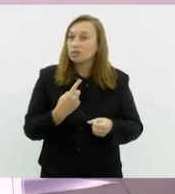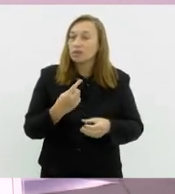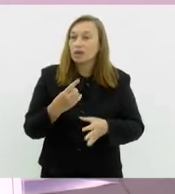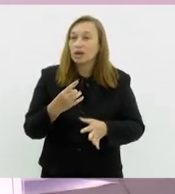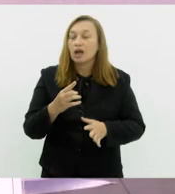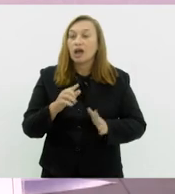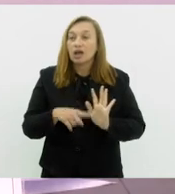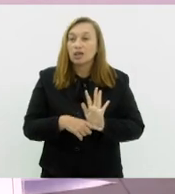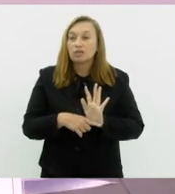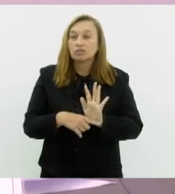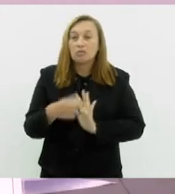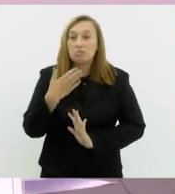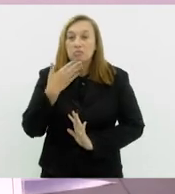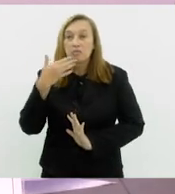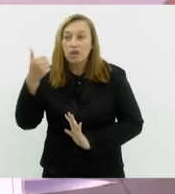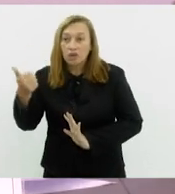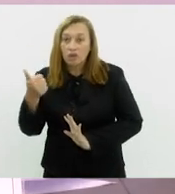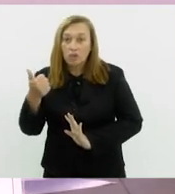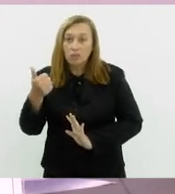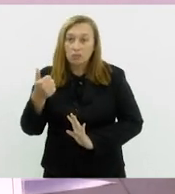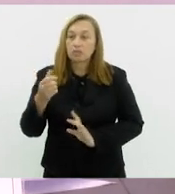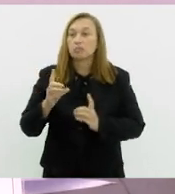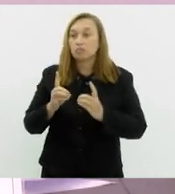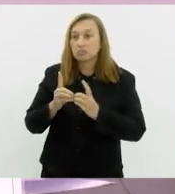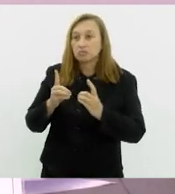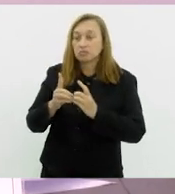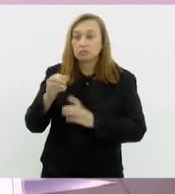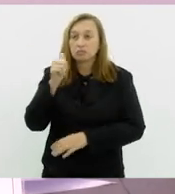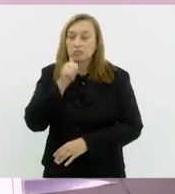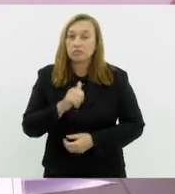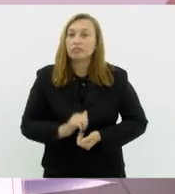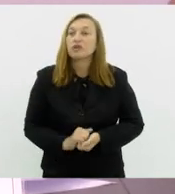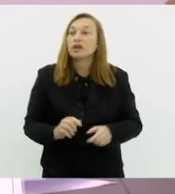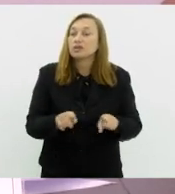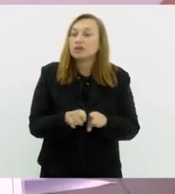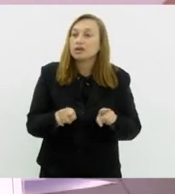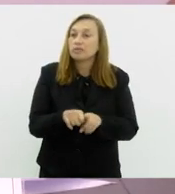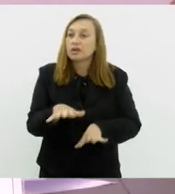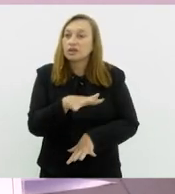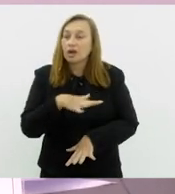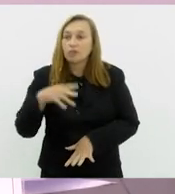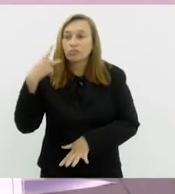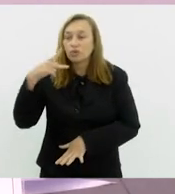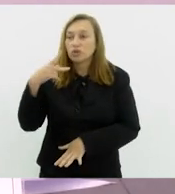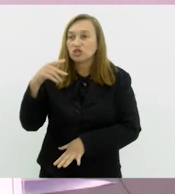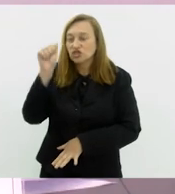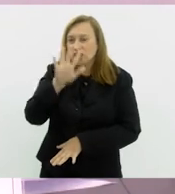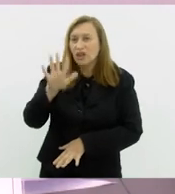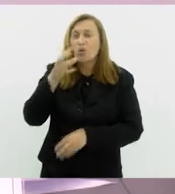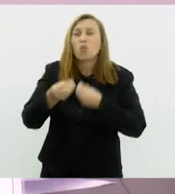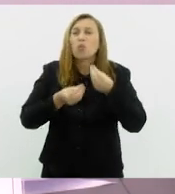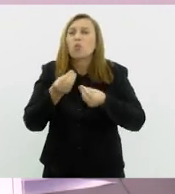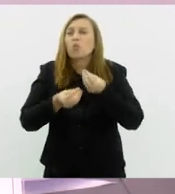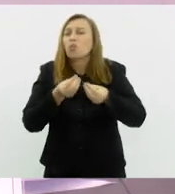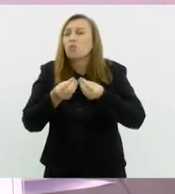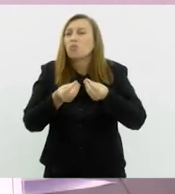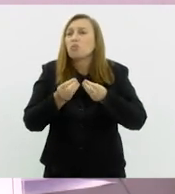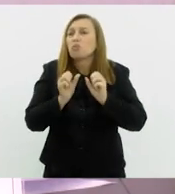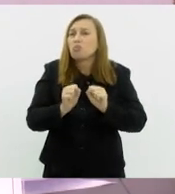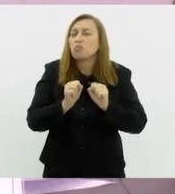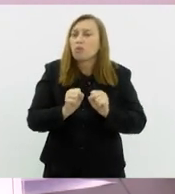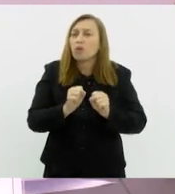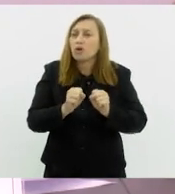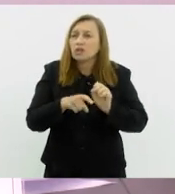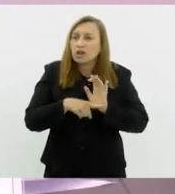o projeto para atender essas mulheres, mas também seja no âmbito da política em geral, como é que a gente pode